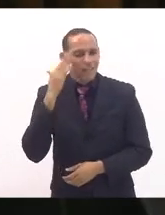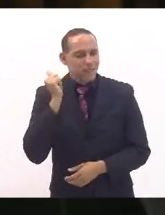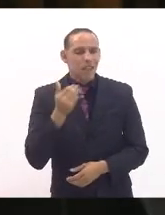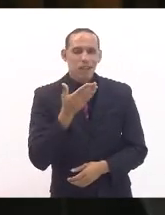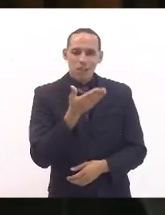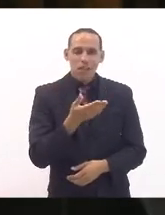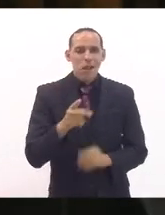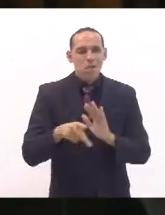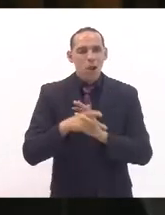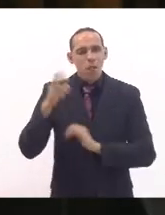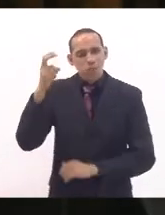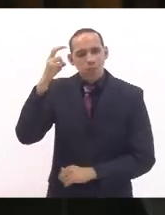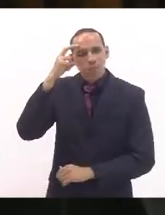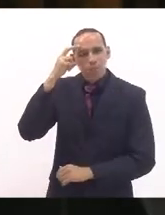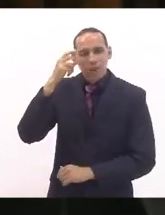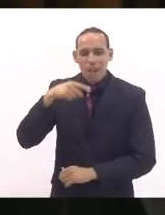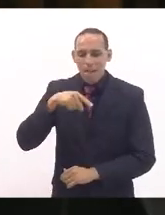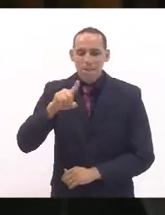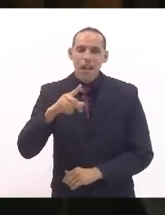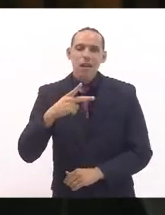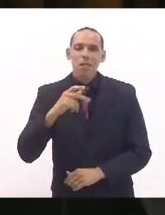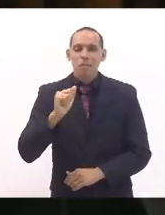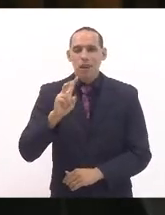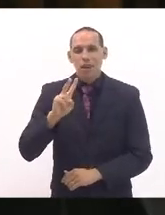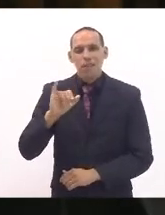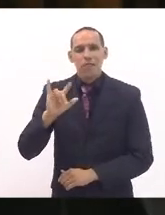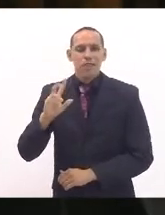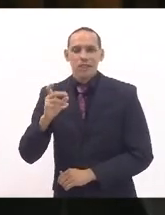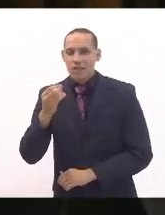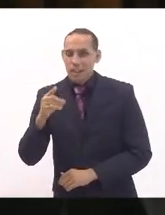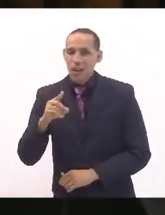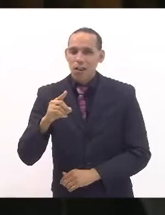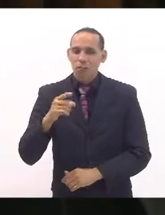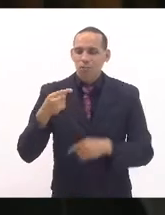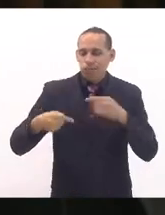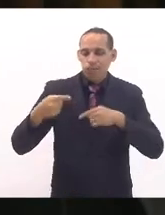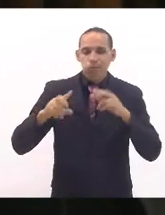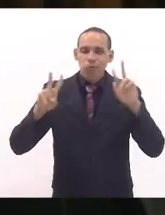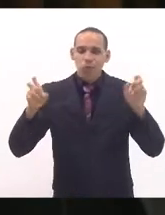homem da cultura, estará em breve lá no pavilhão discutindo sobre cultura.